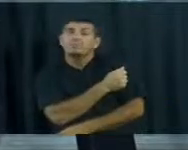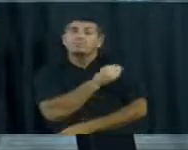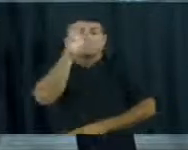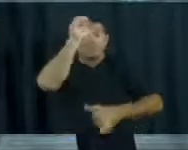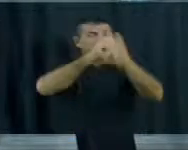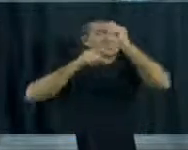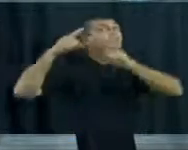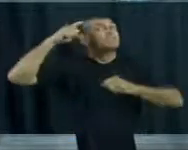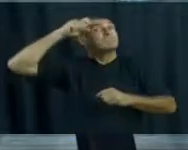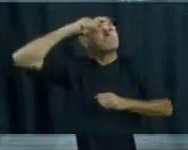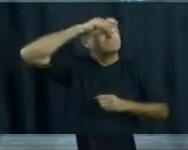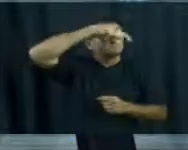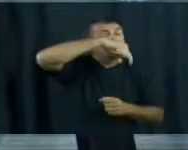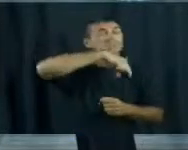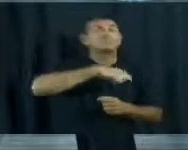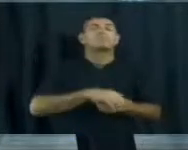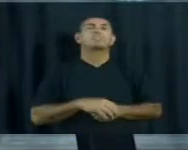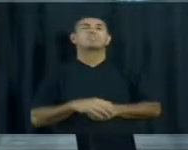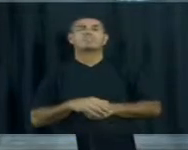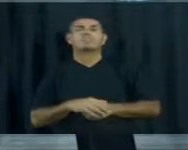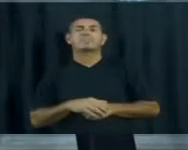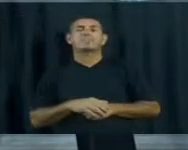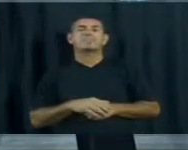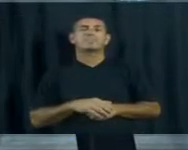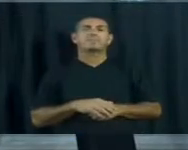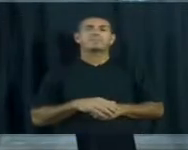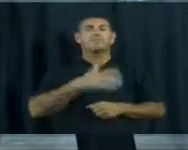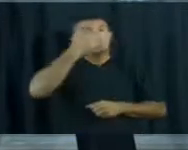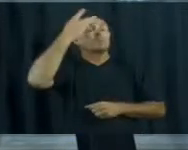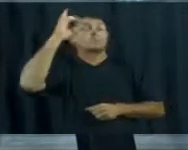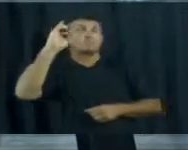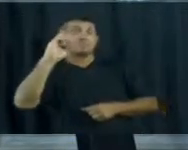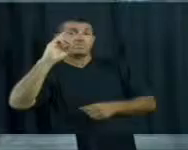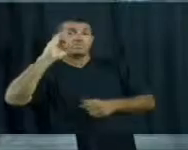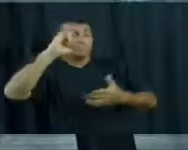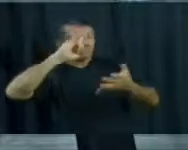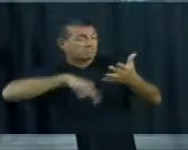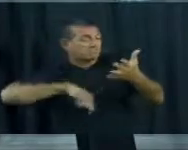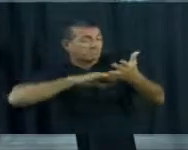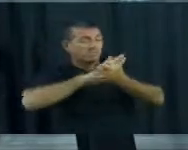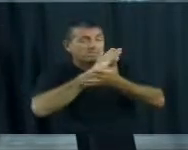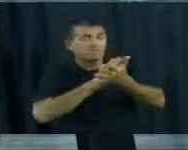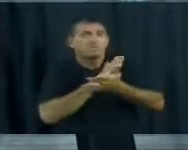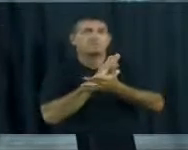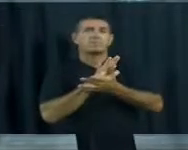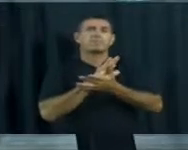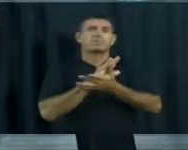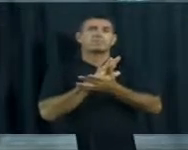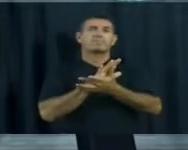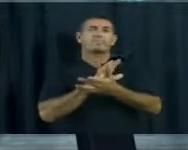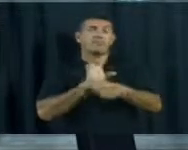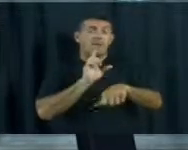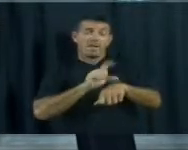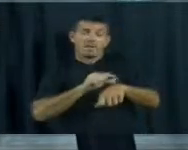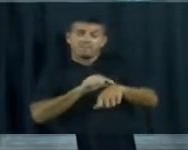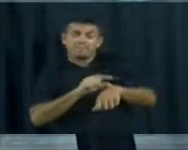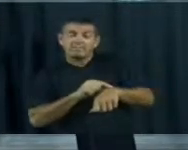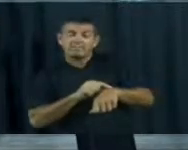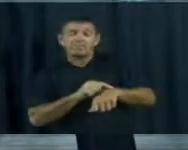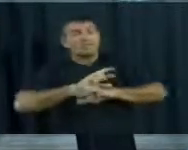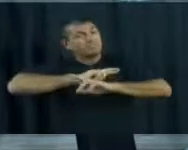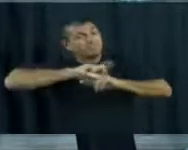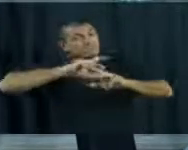que não são alunos necessariamente com laudo, que não são alunos com deficiência. E contraturno ao horário da